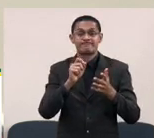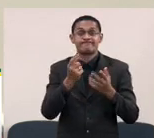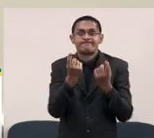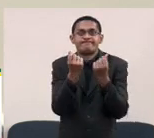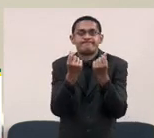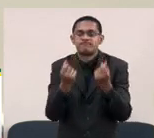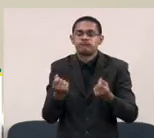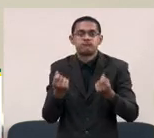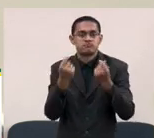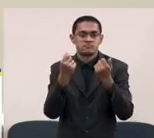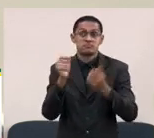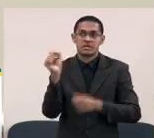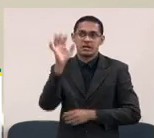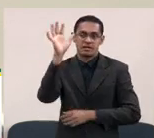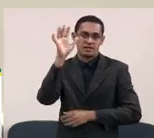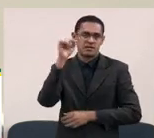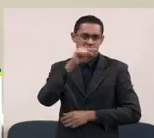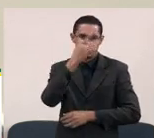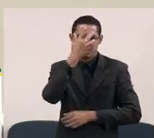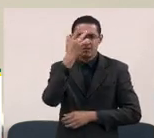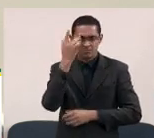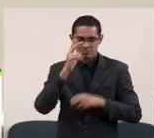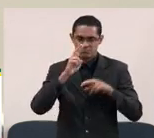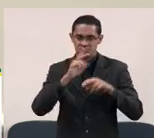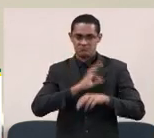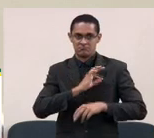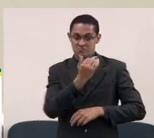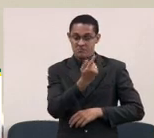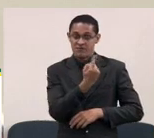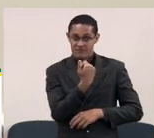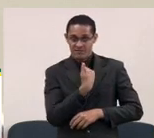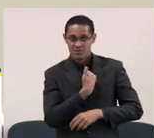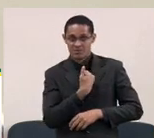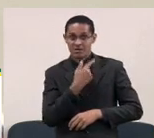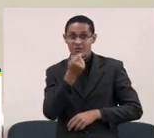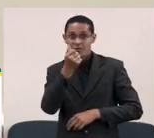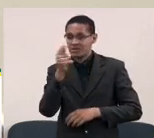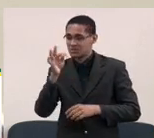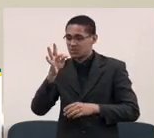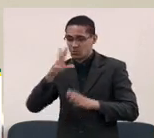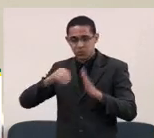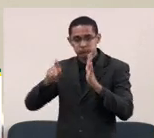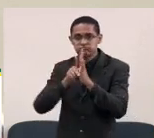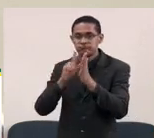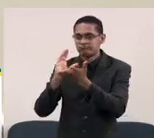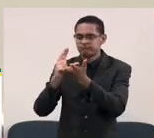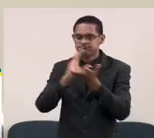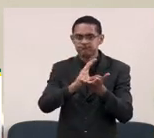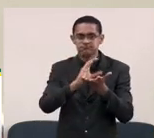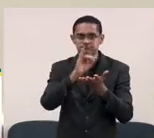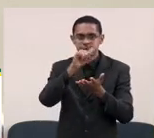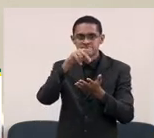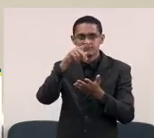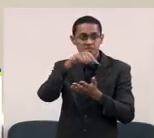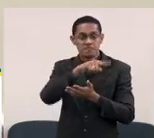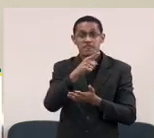que quase todo o orçamento deles é assim para alimentação. É muita gente comendo